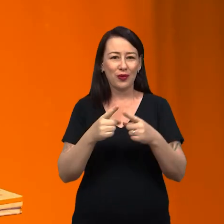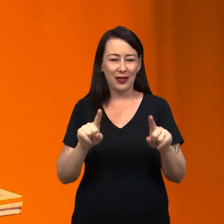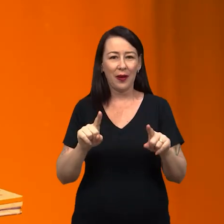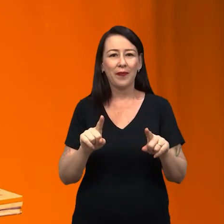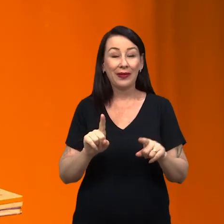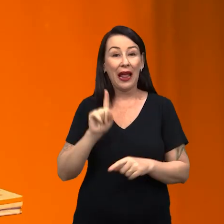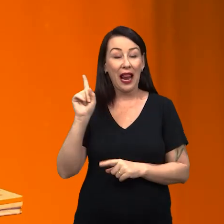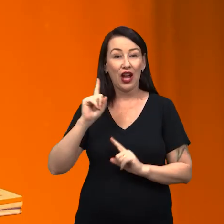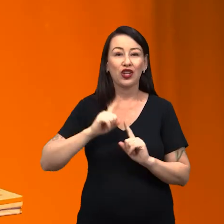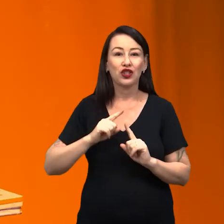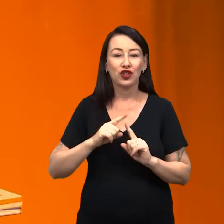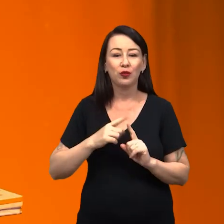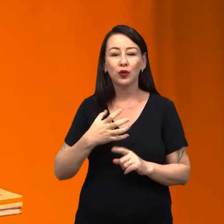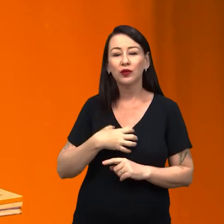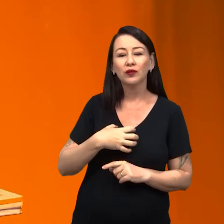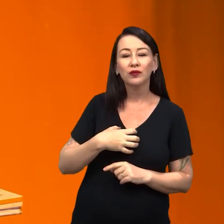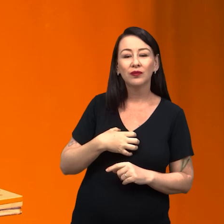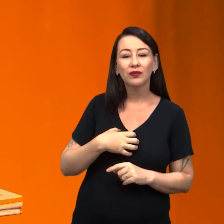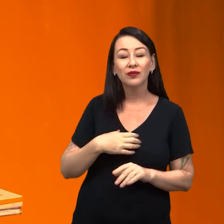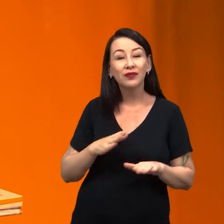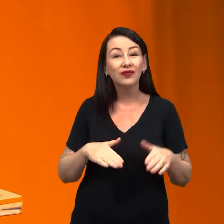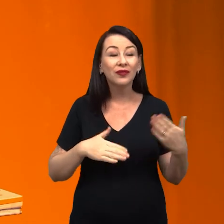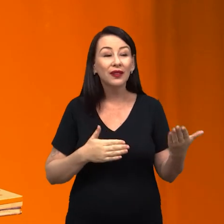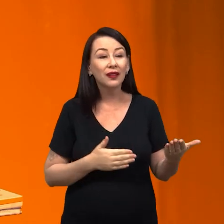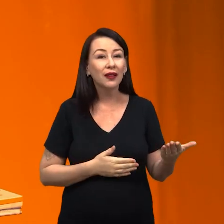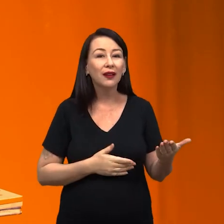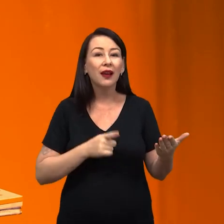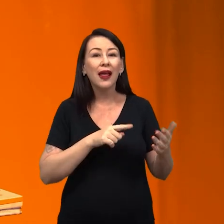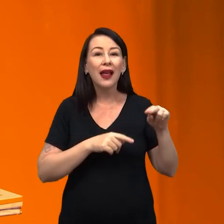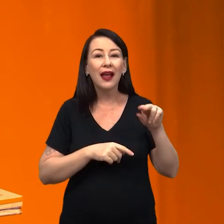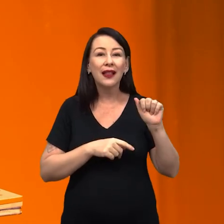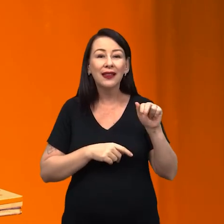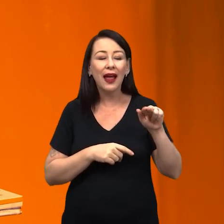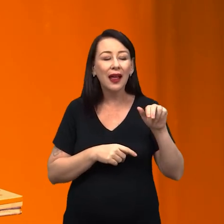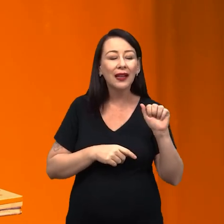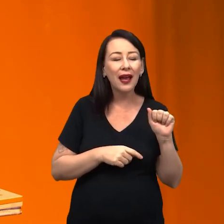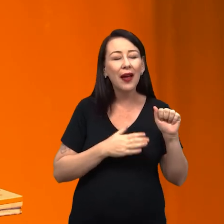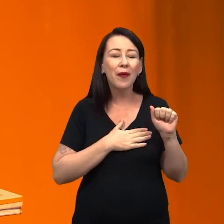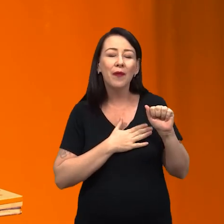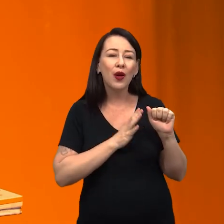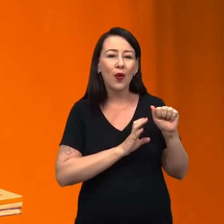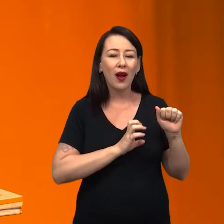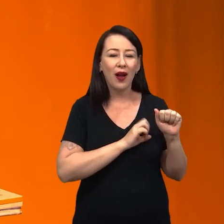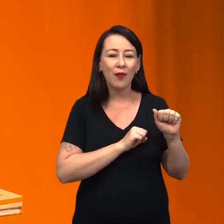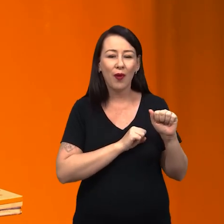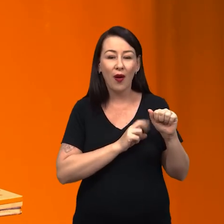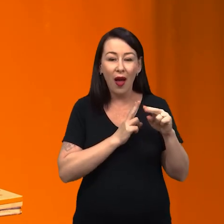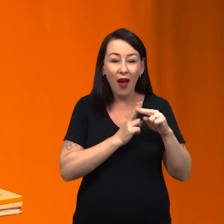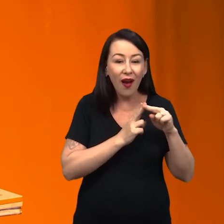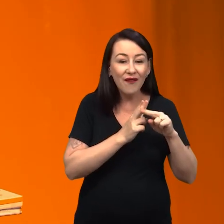cantam: Nanás, meu menino, nanás, meu amor, a faca que corta